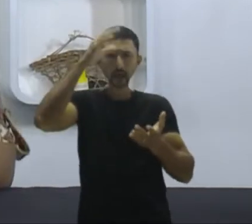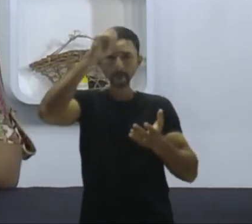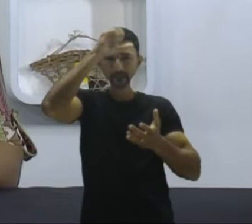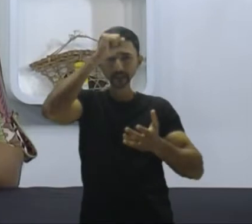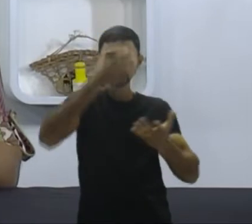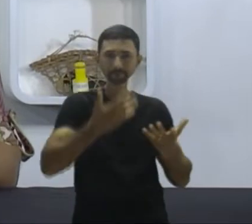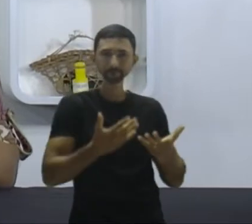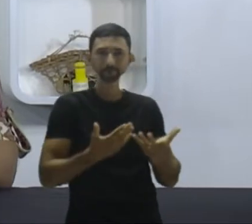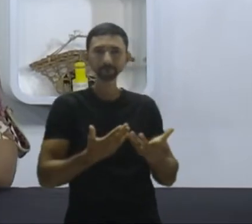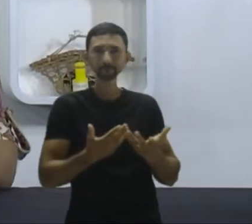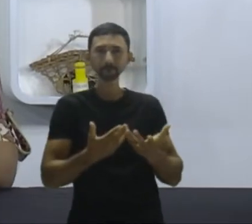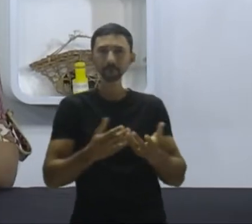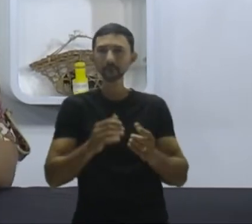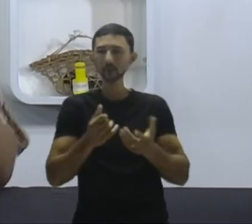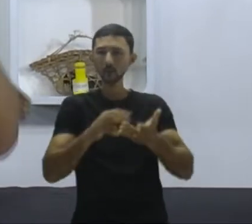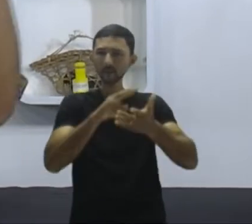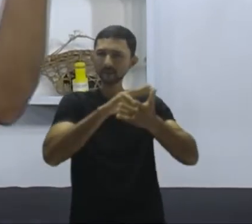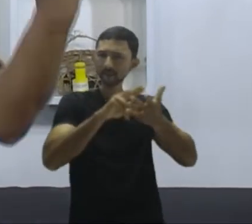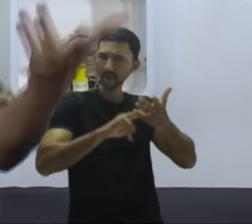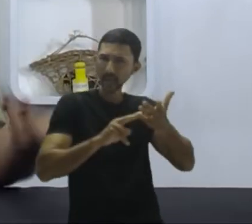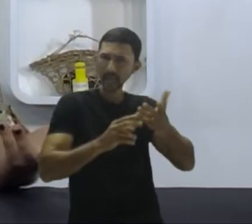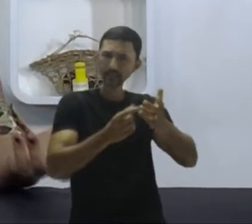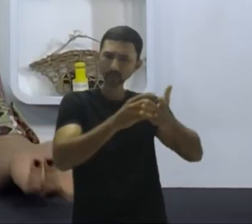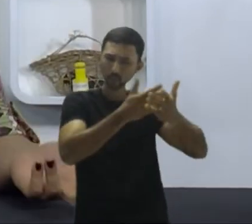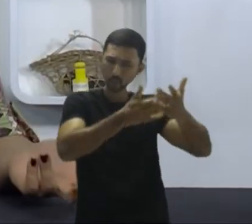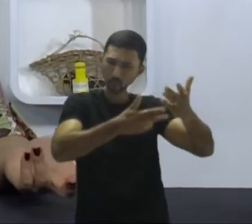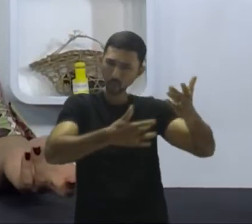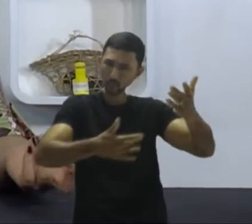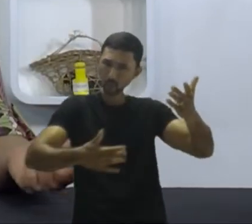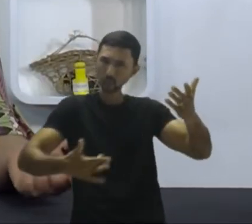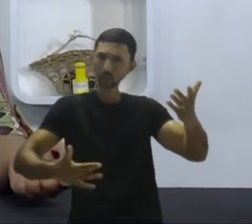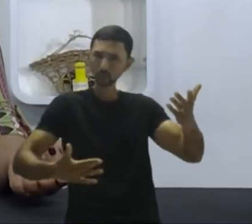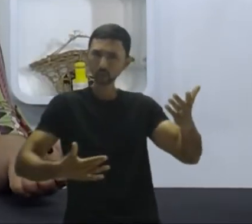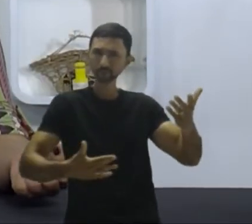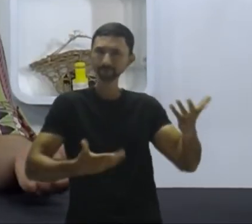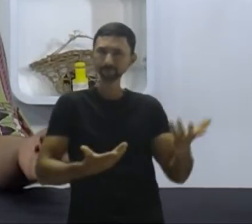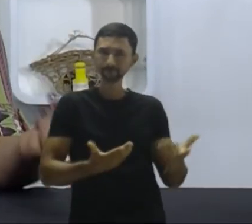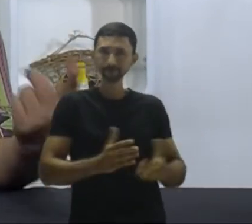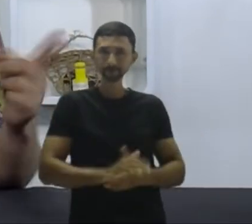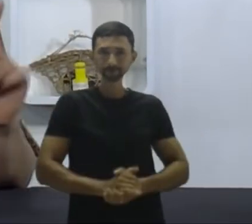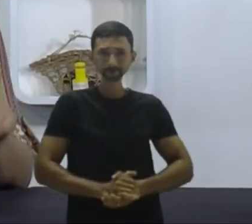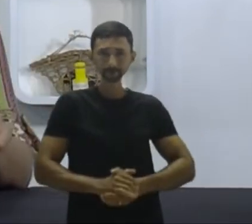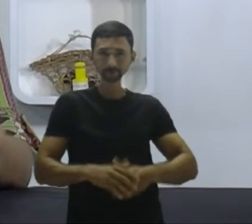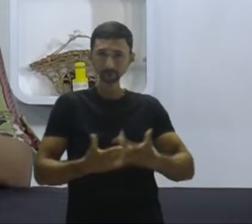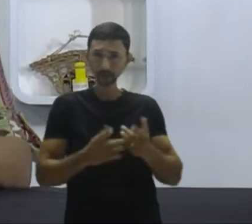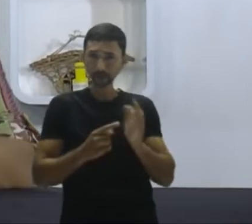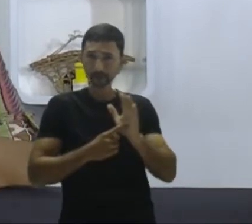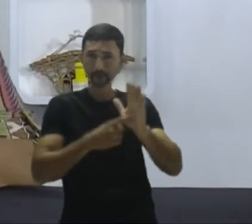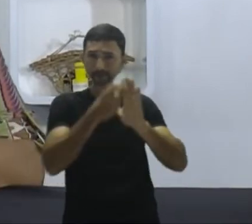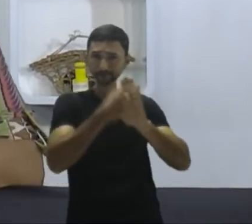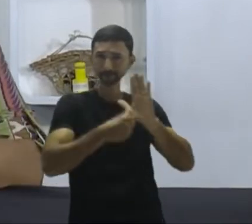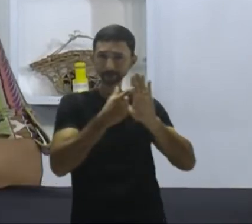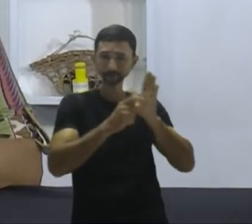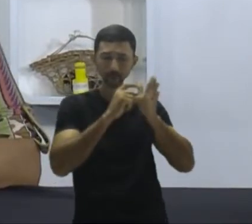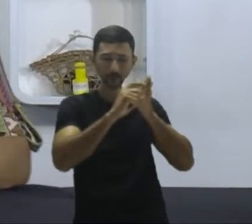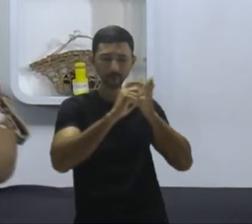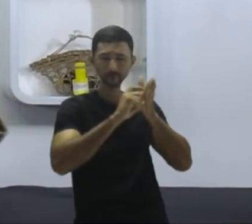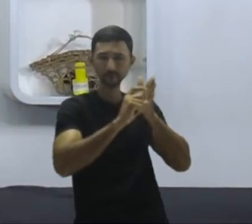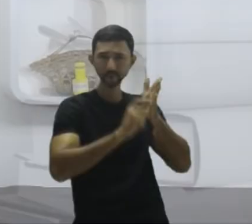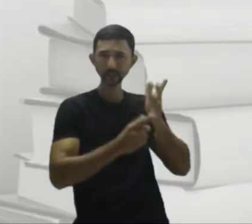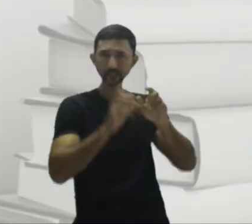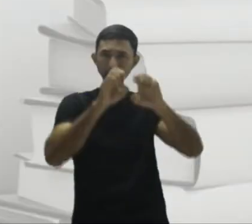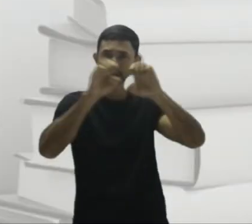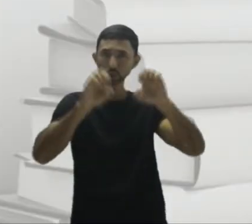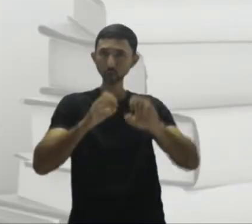eram compostos em versos, eram longos poemas narrativos, como eu já disse, certo? E eles apresentavam, então, a seguinte